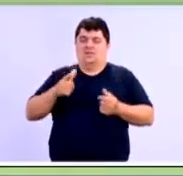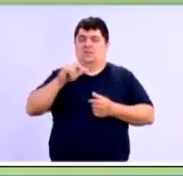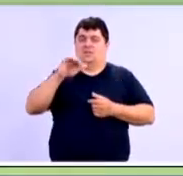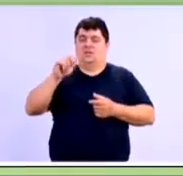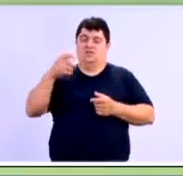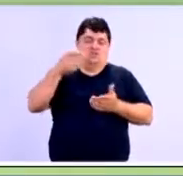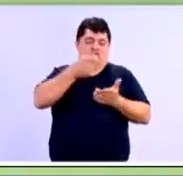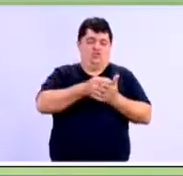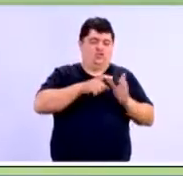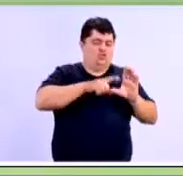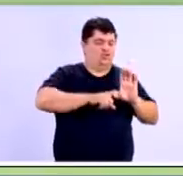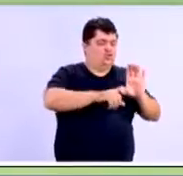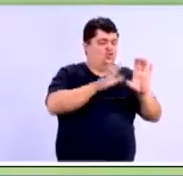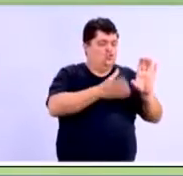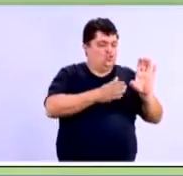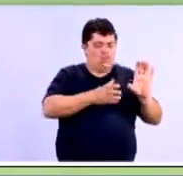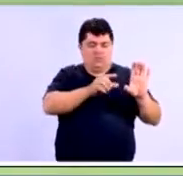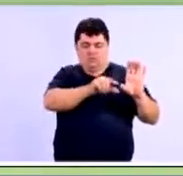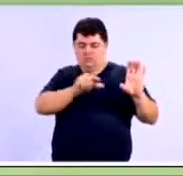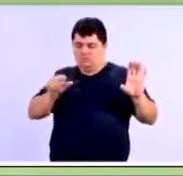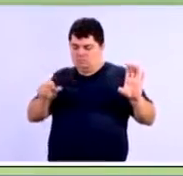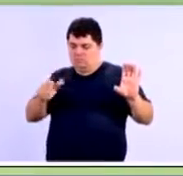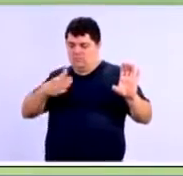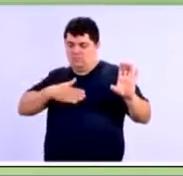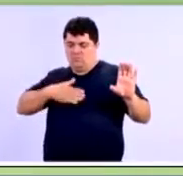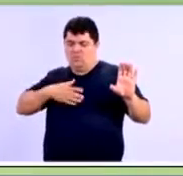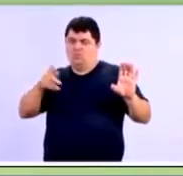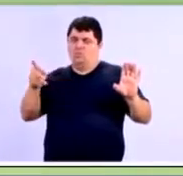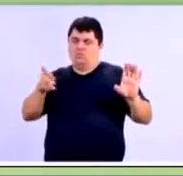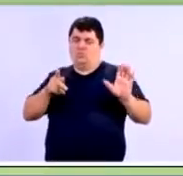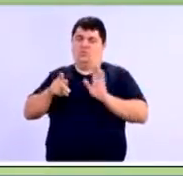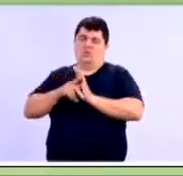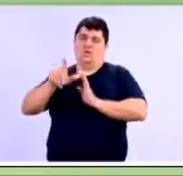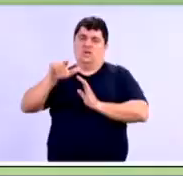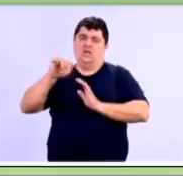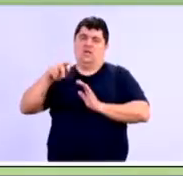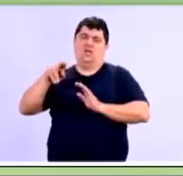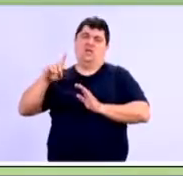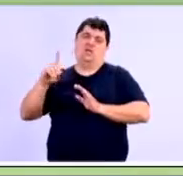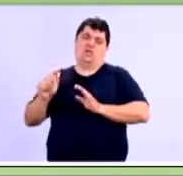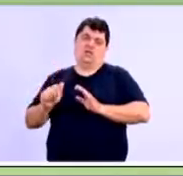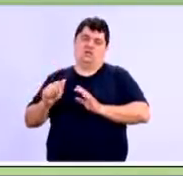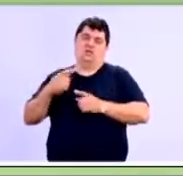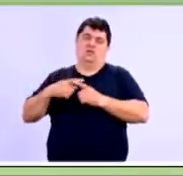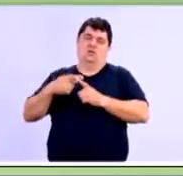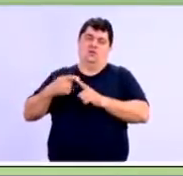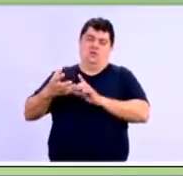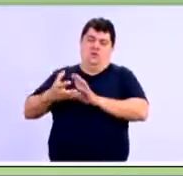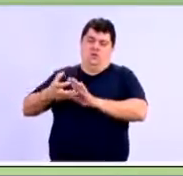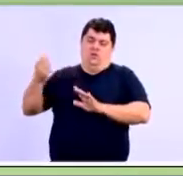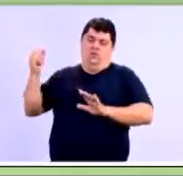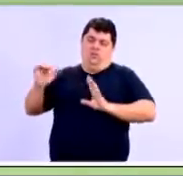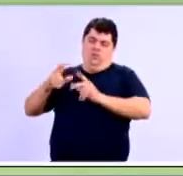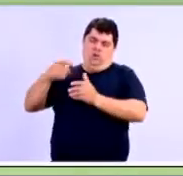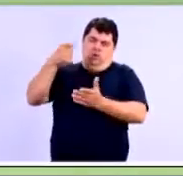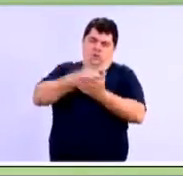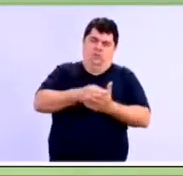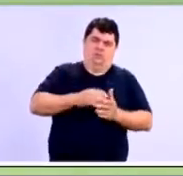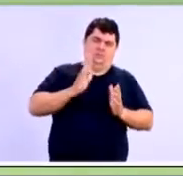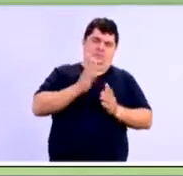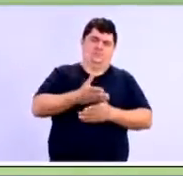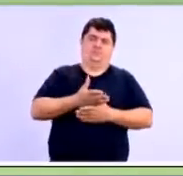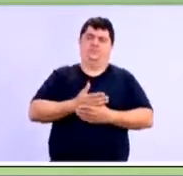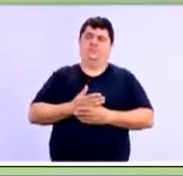como sendo a base da receita. Por que a receita líquida? Porque a receita líquida já está excluído tudo aquilo que não é de